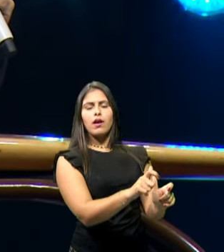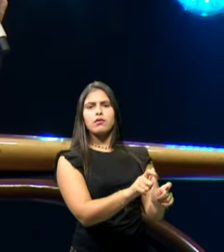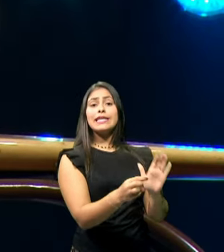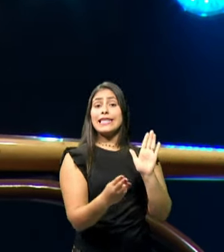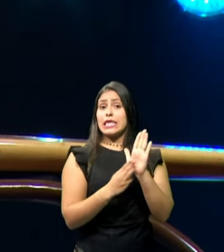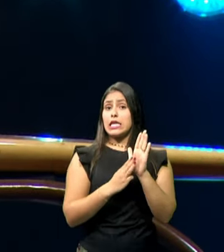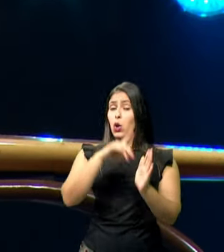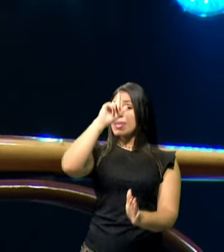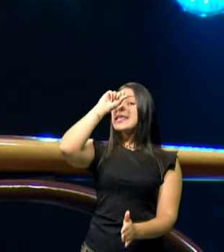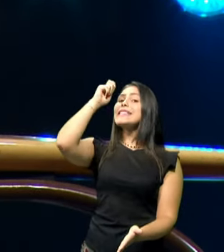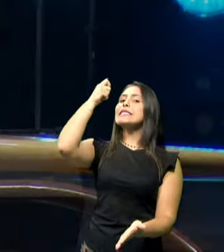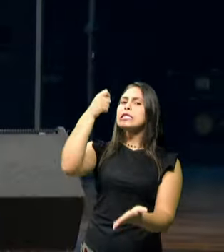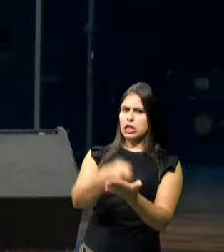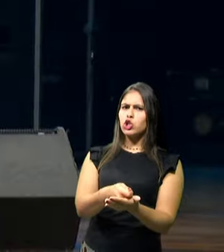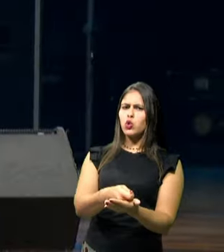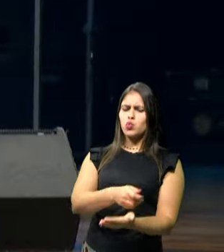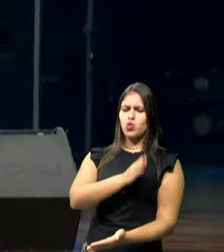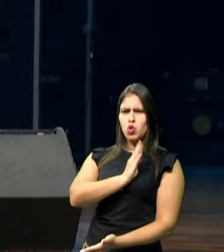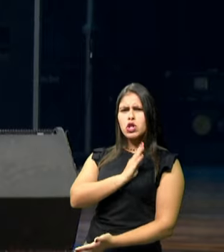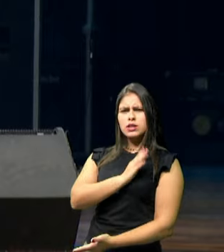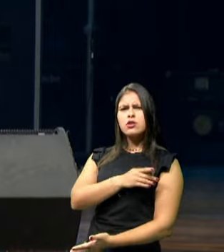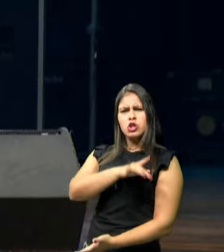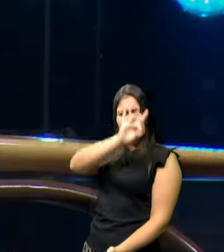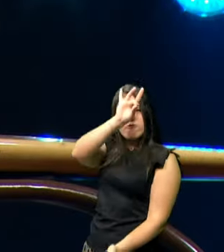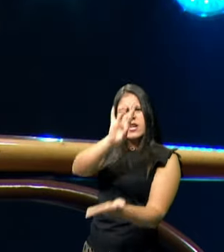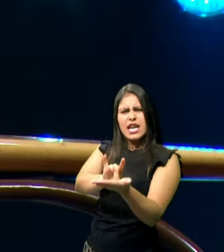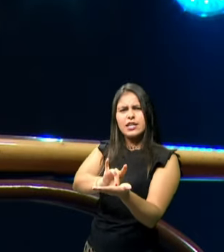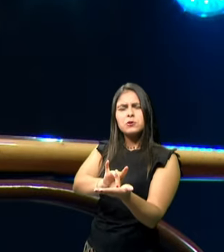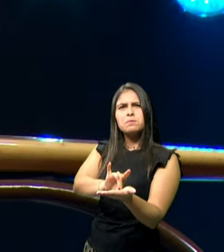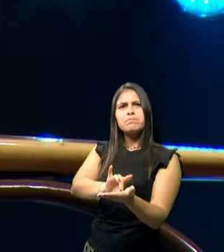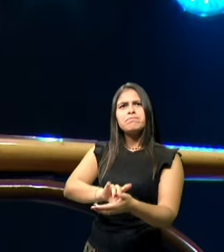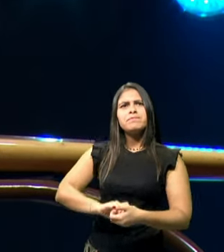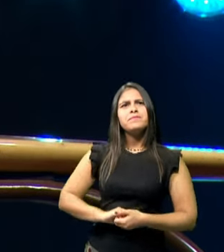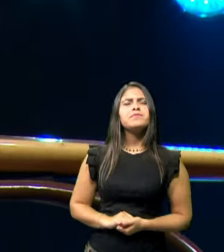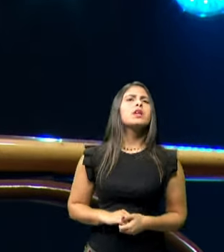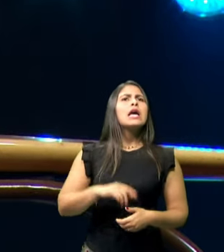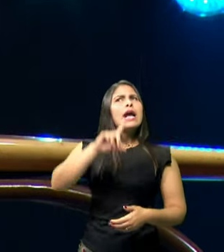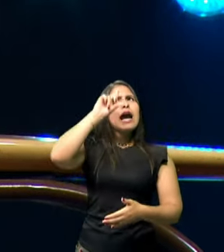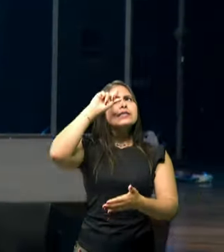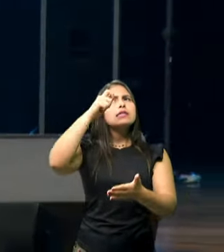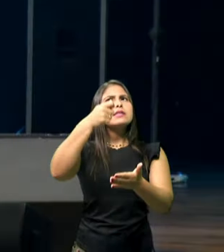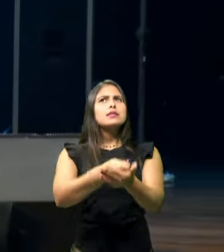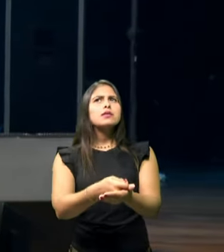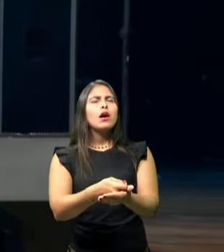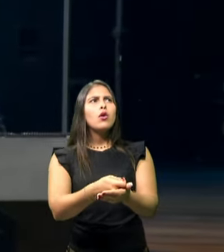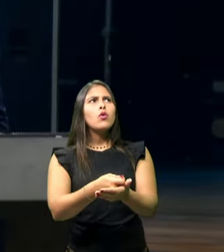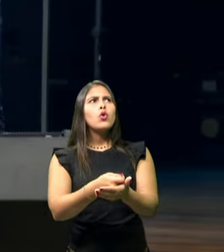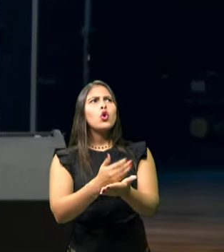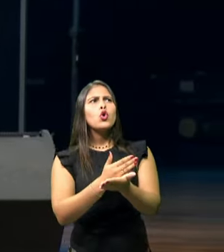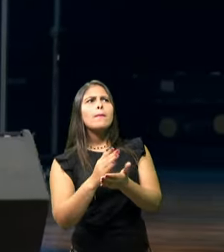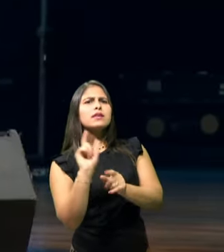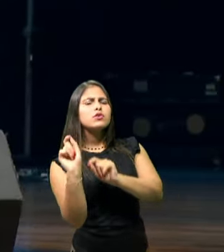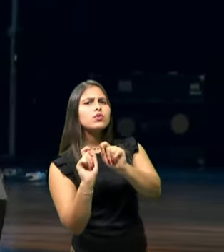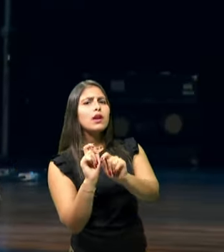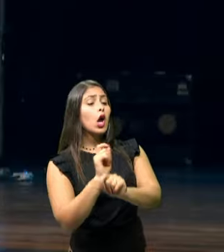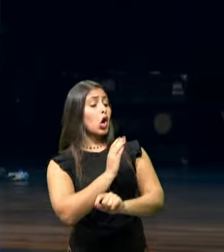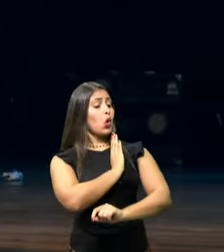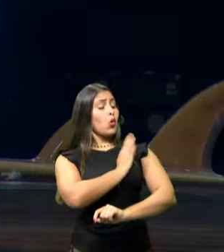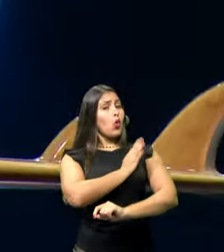decide no seu coração não se contaminar. Então, a decisão parte do coração. O coração aqui não é